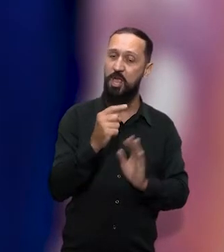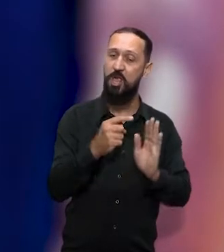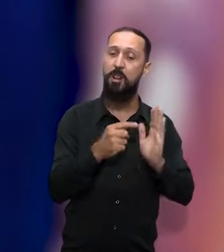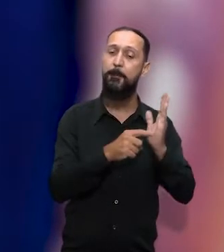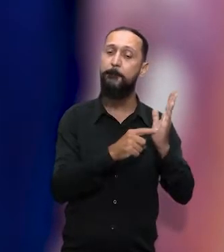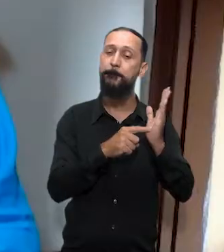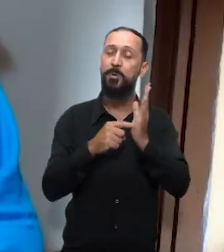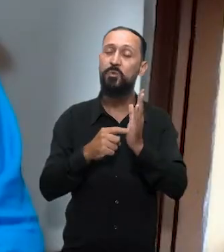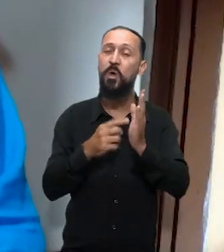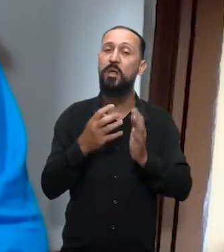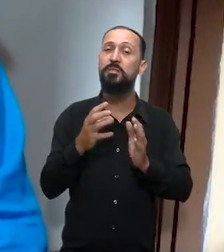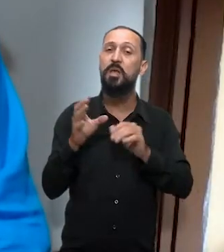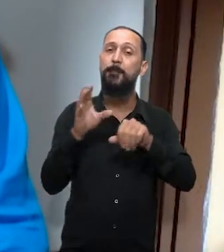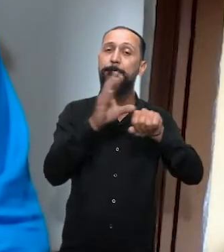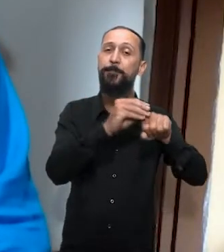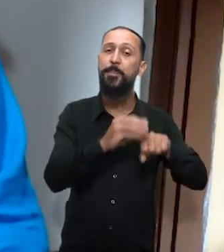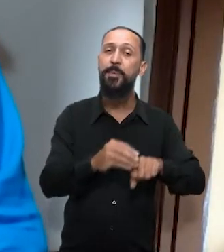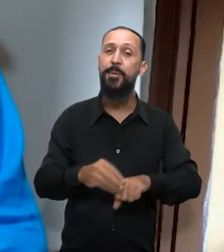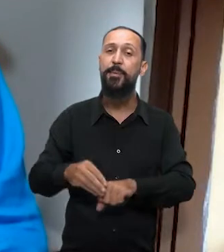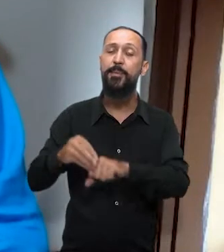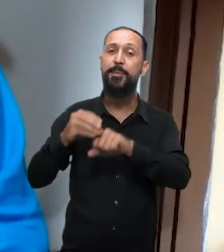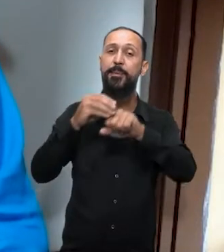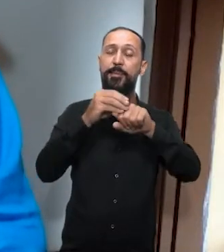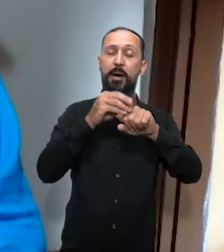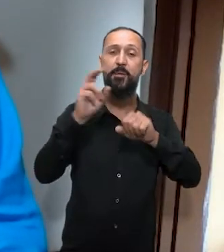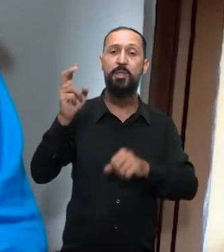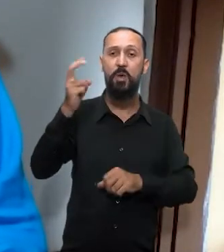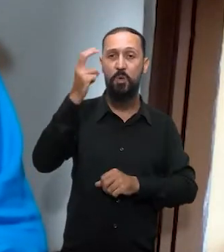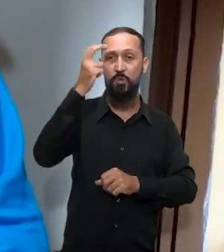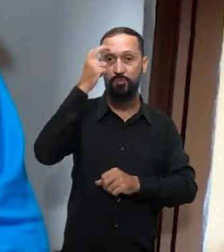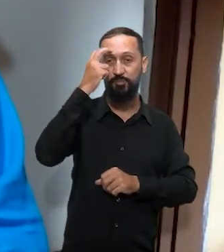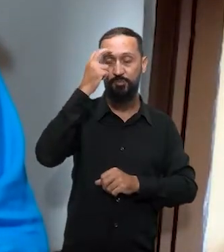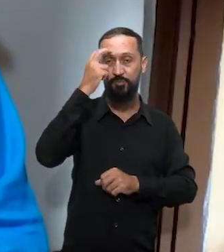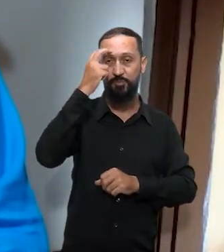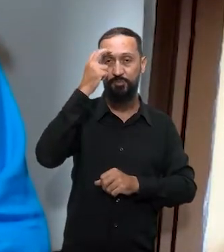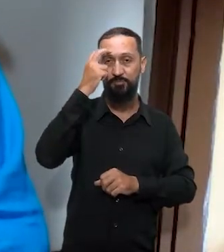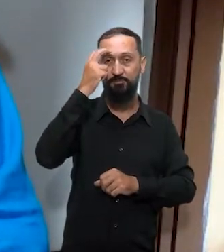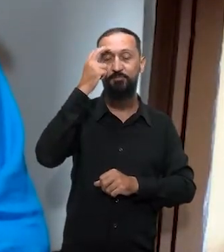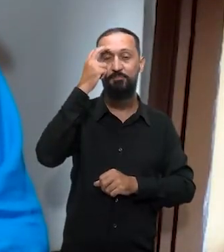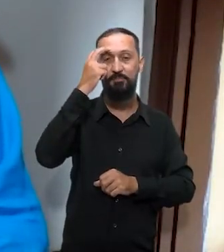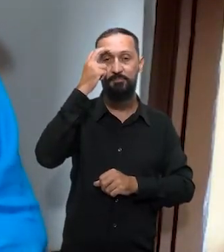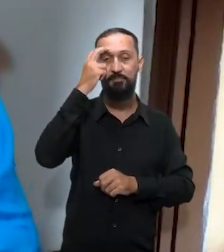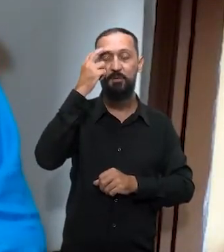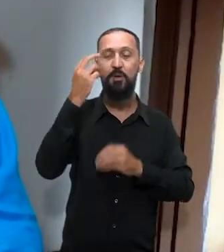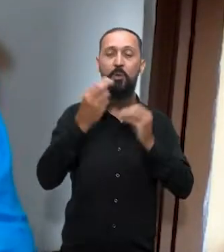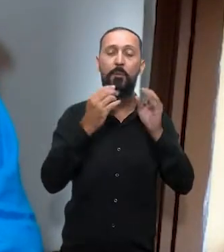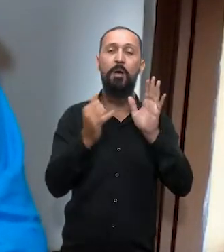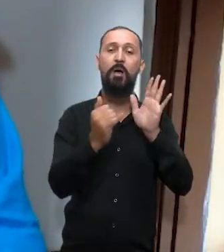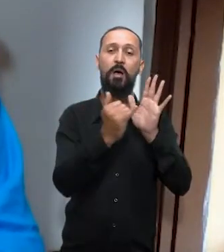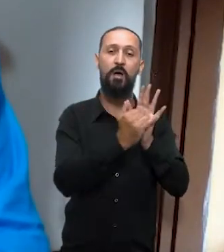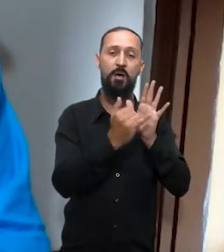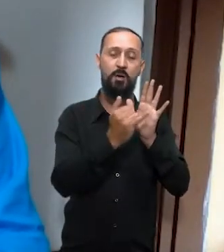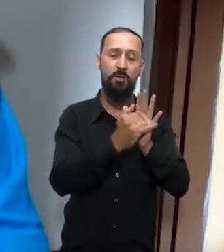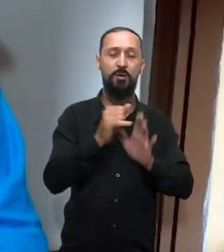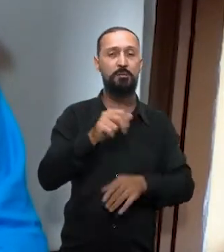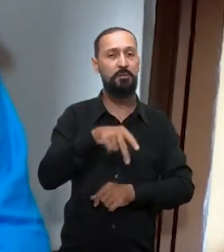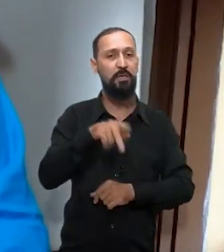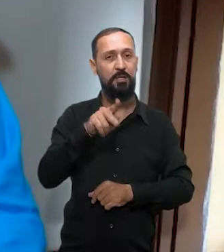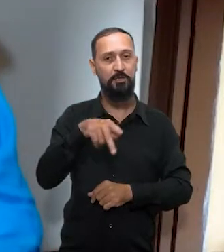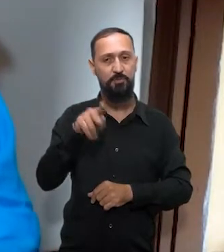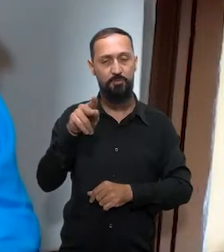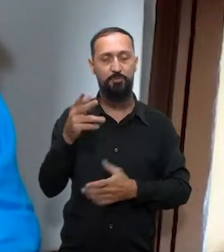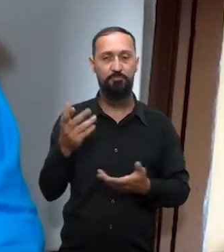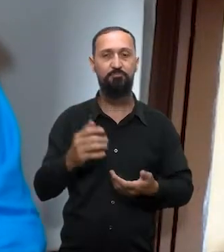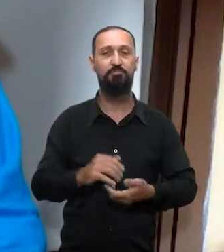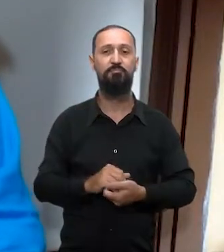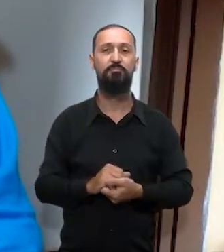ele trouxe para a gente esse conhecimento relacionado à cultura indígena, e a força da iconografia